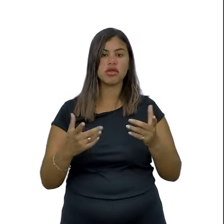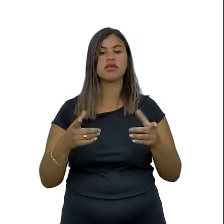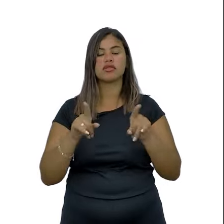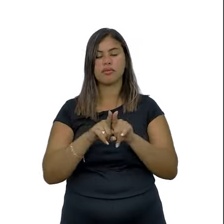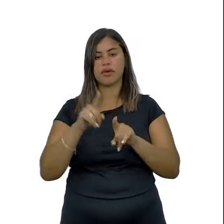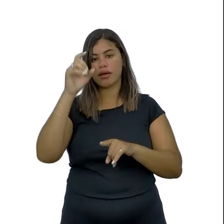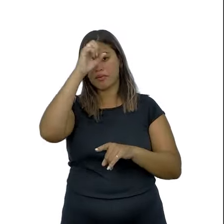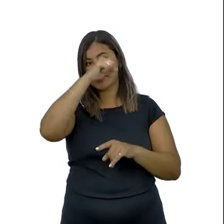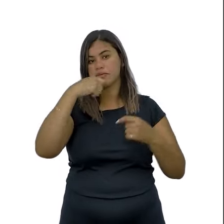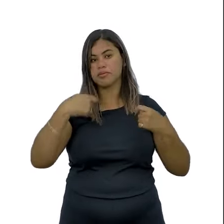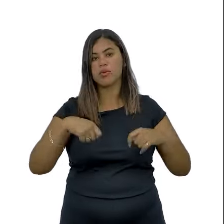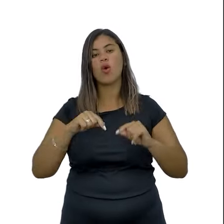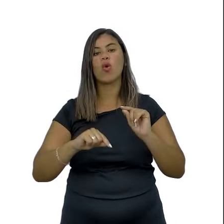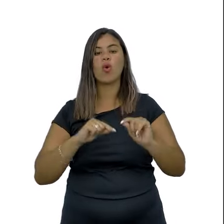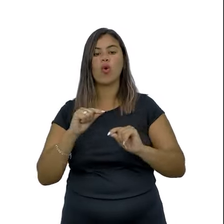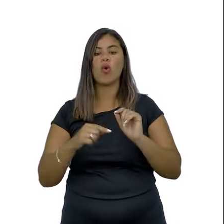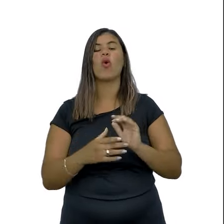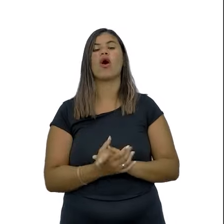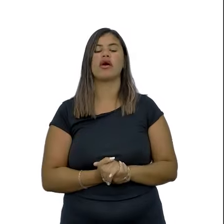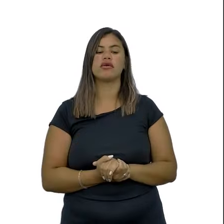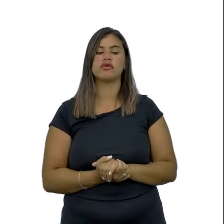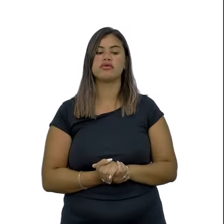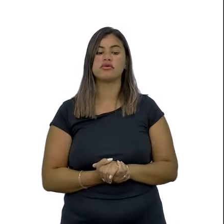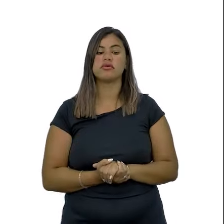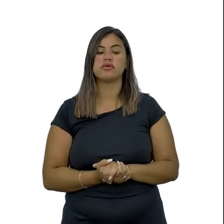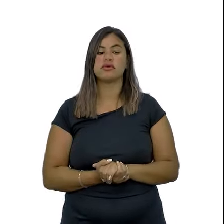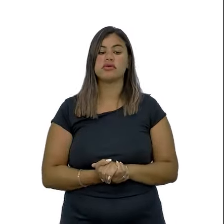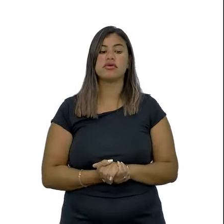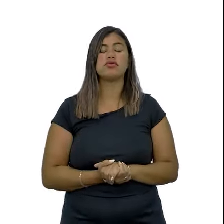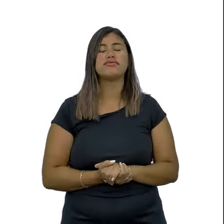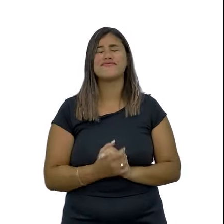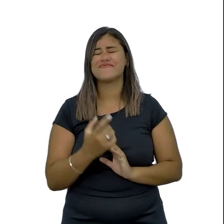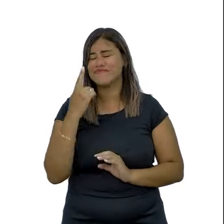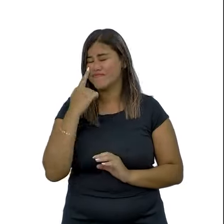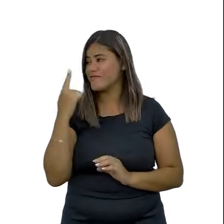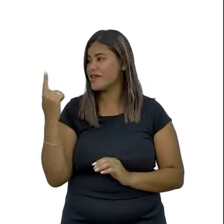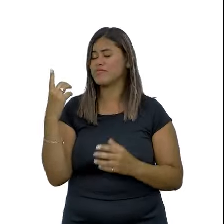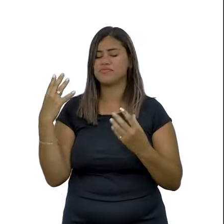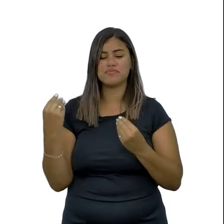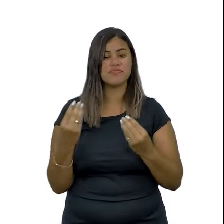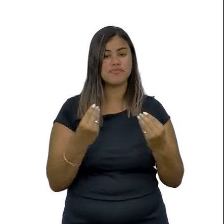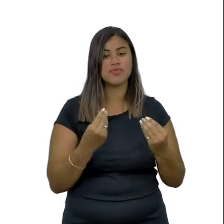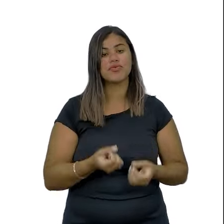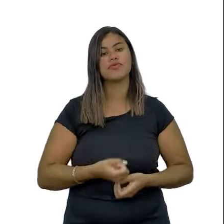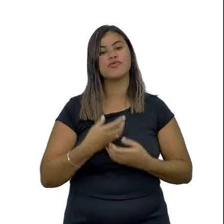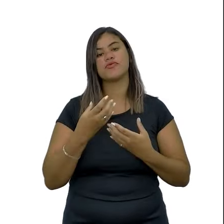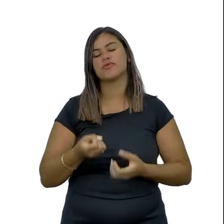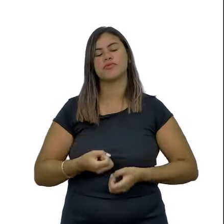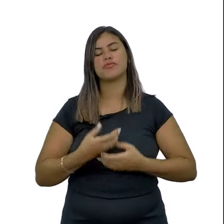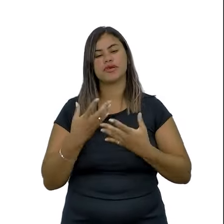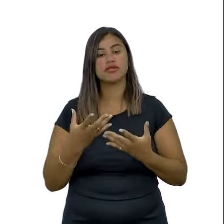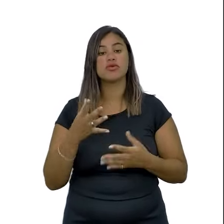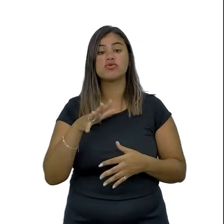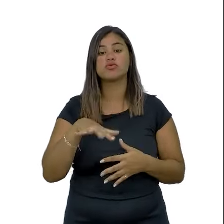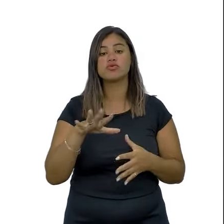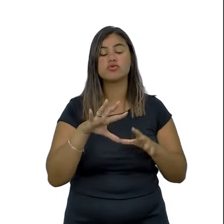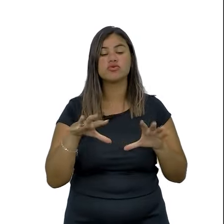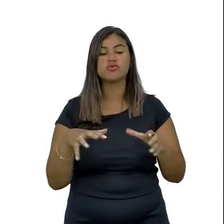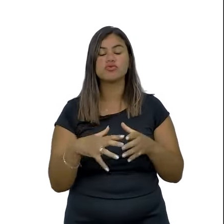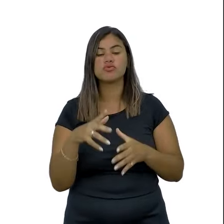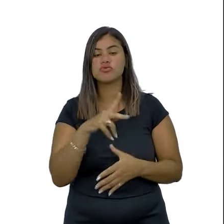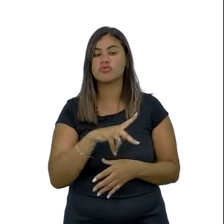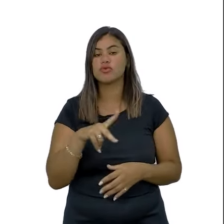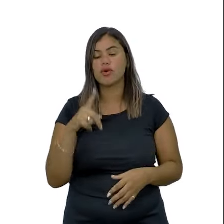aprender. Então, ou seja, são muitos dados que podem ser analisados pelo grupo de professores do ano e